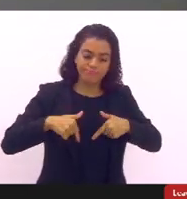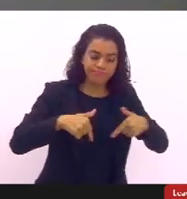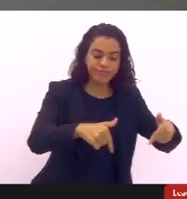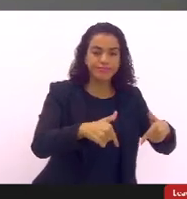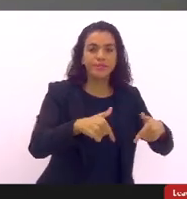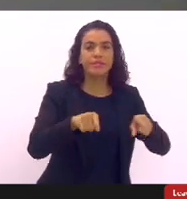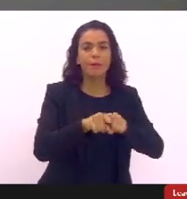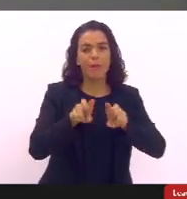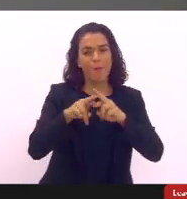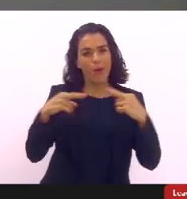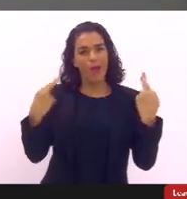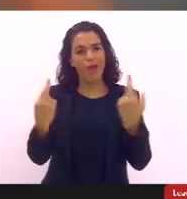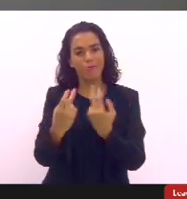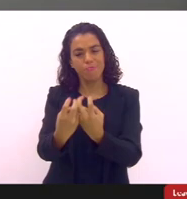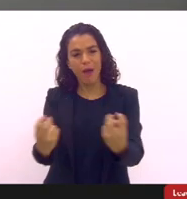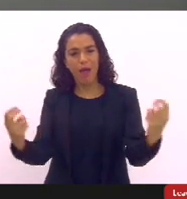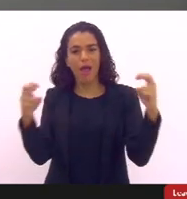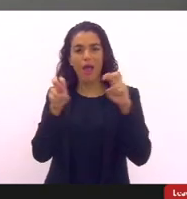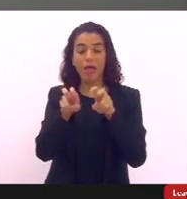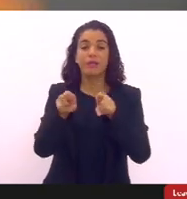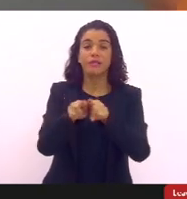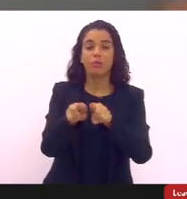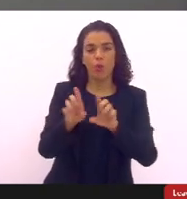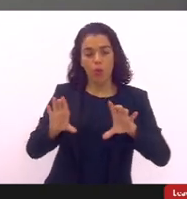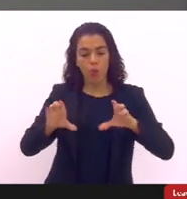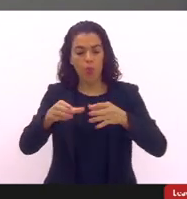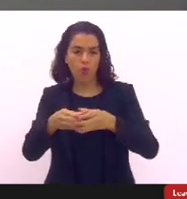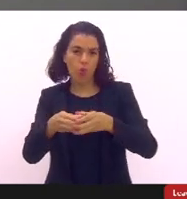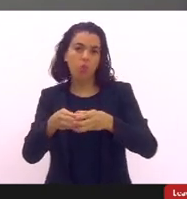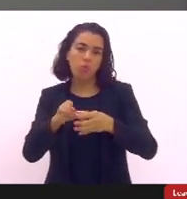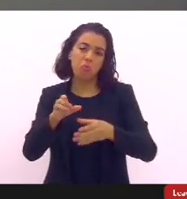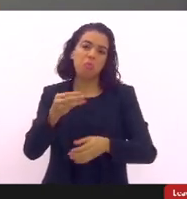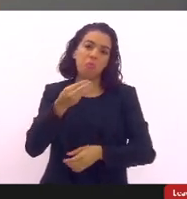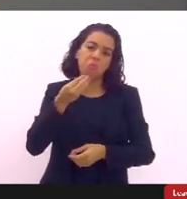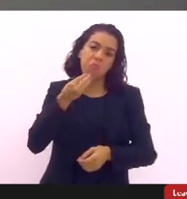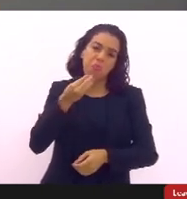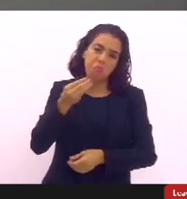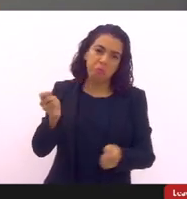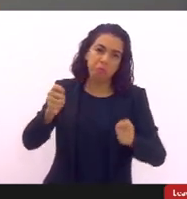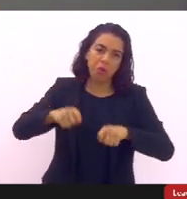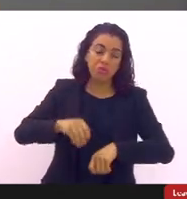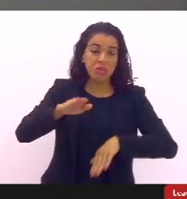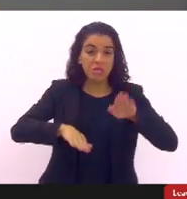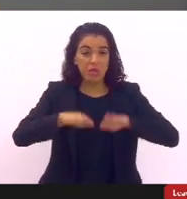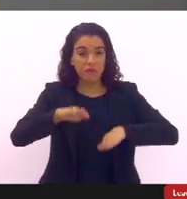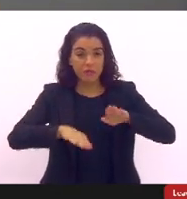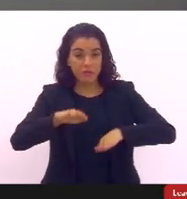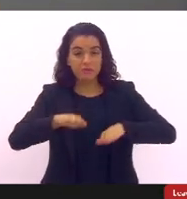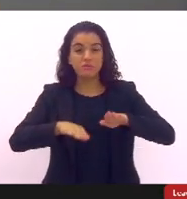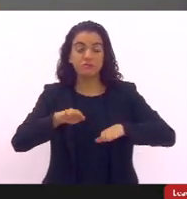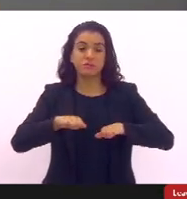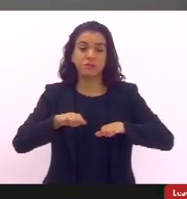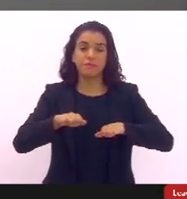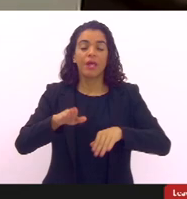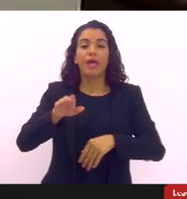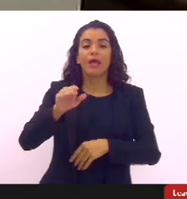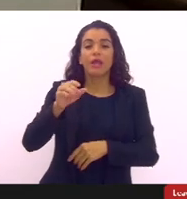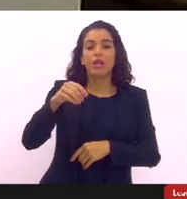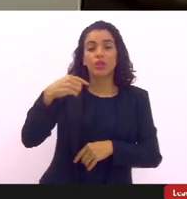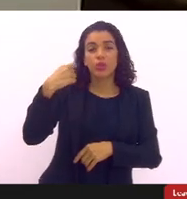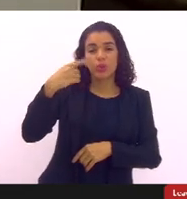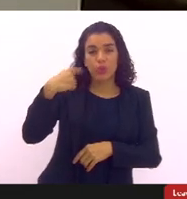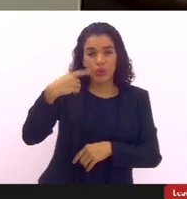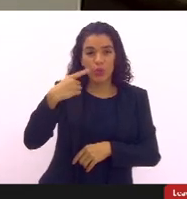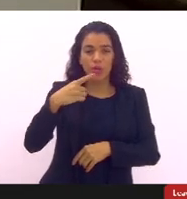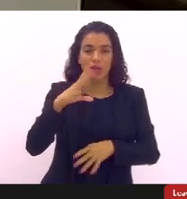e ouvir todo mundo. Então, acho que esse grupo, que seria um comitê, eu acho que talvez a representante... Doutora Alexandra, vou pedir